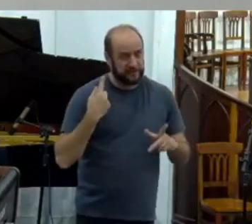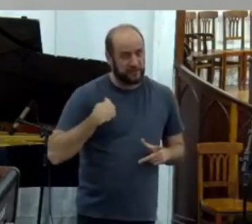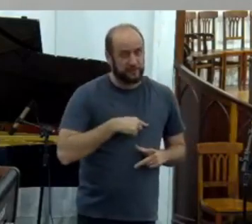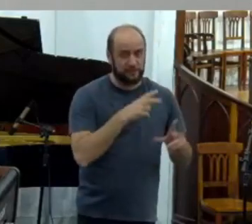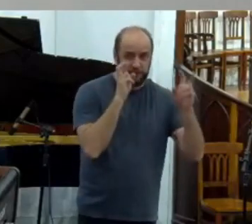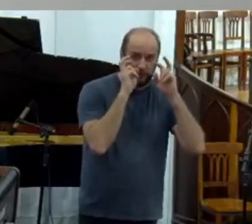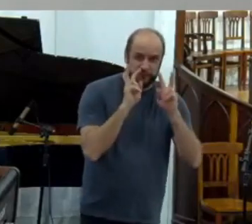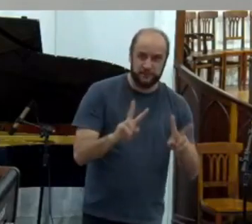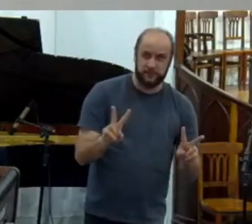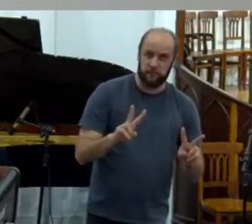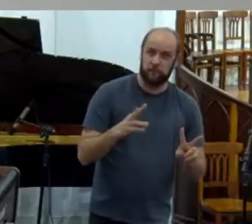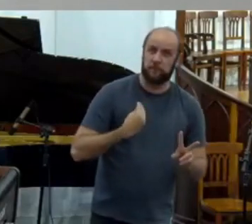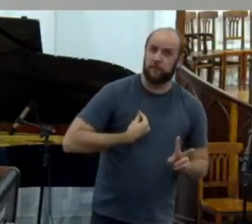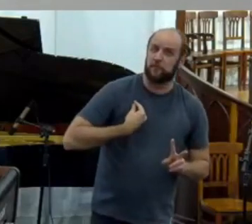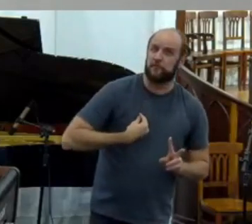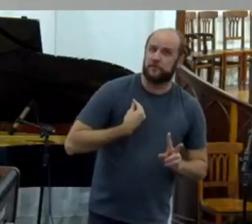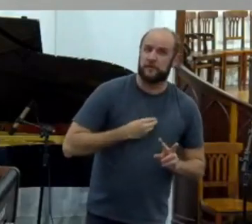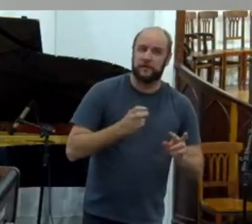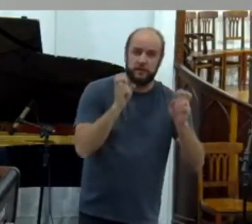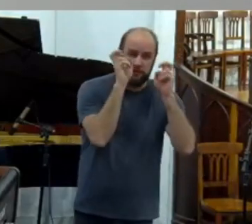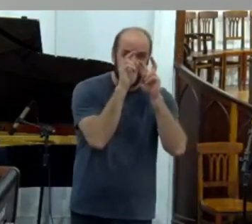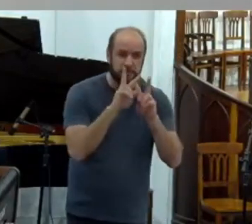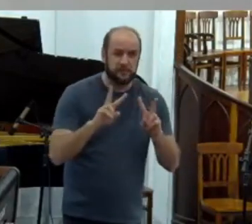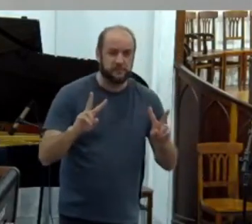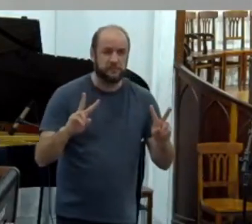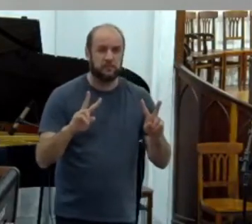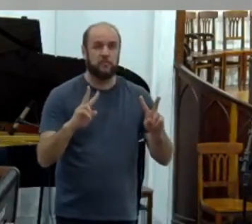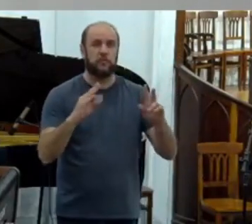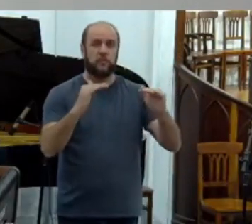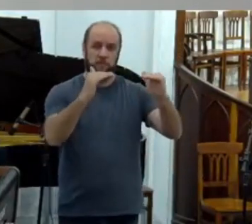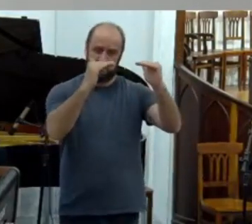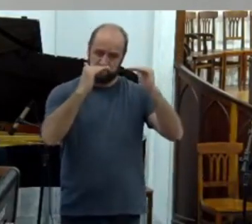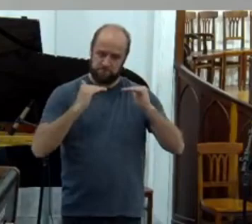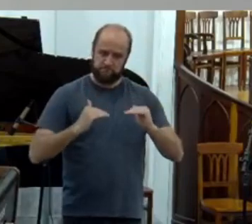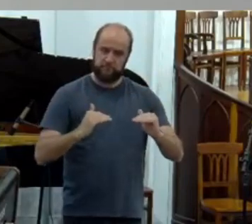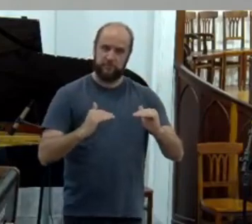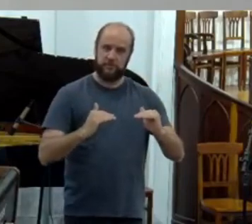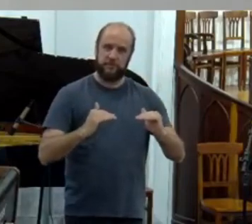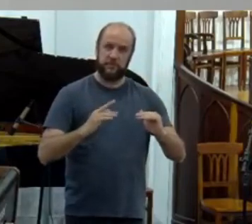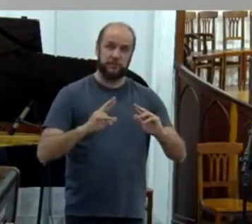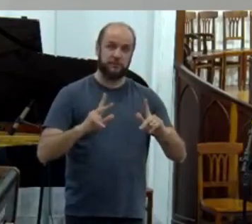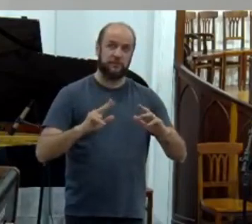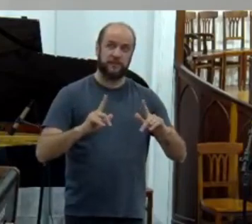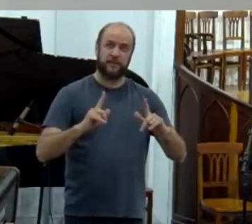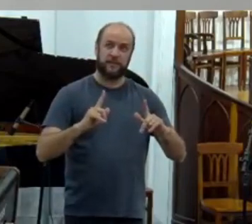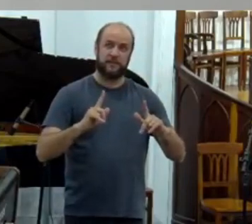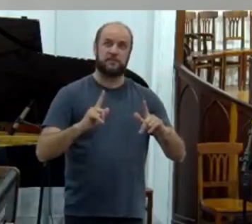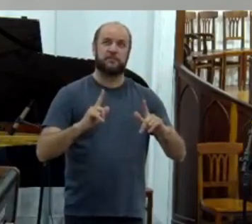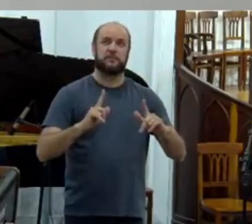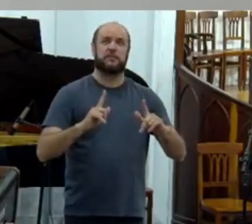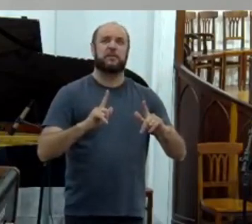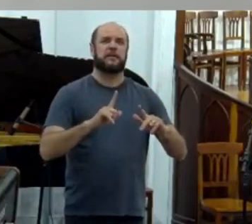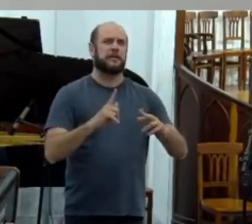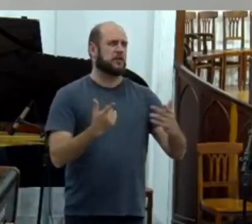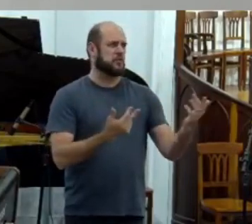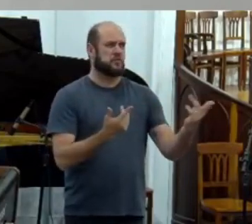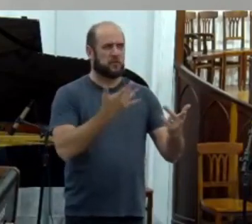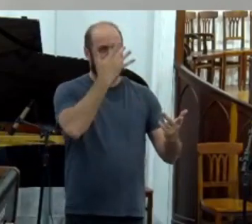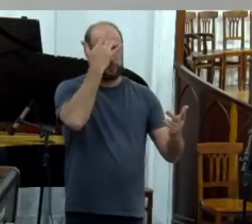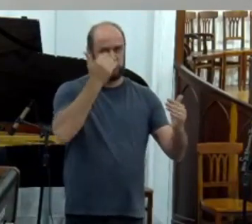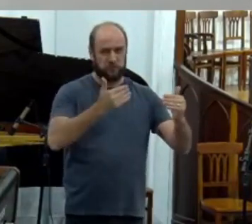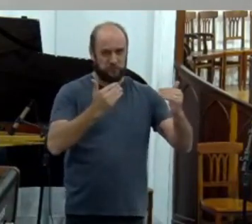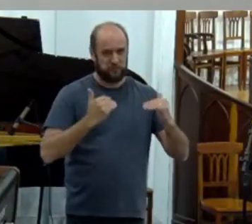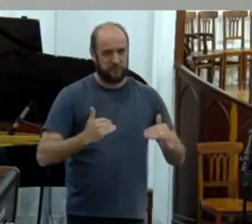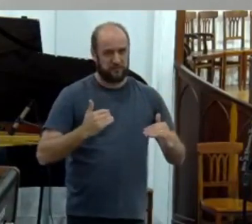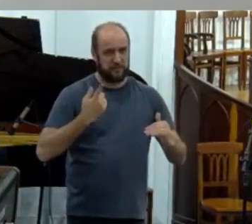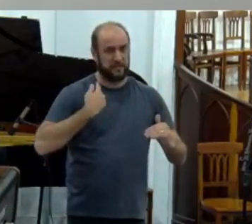contemplamos a vida com uma perspectiva de sobre o sol, daquela que é contemplada pela maioria das pessoas debaixo do sol.